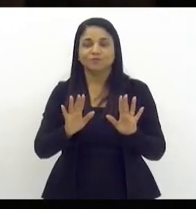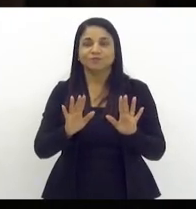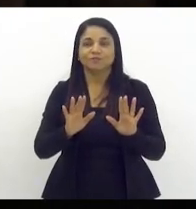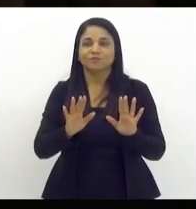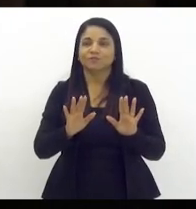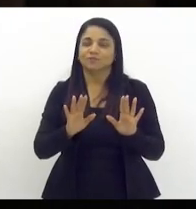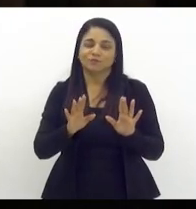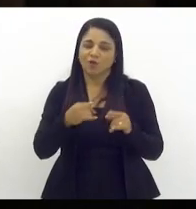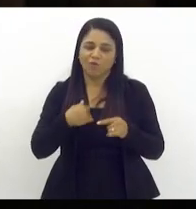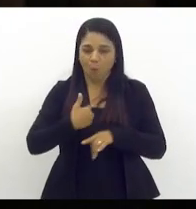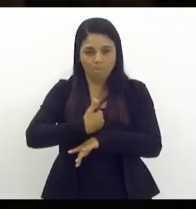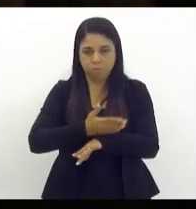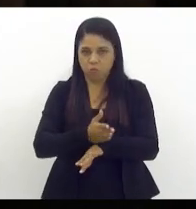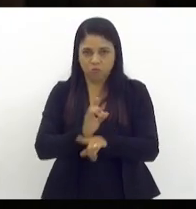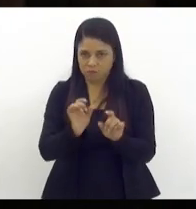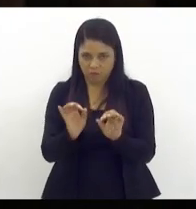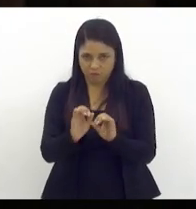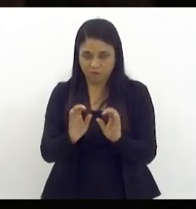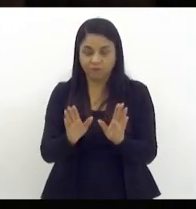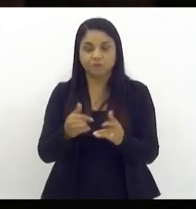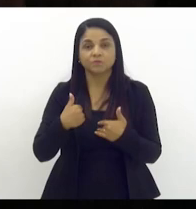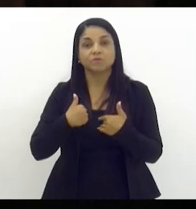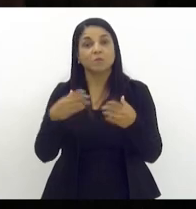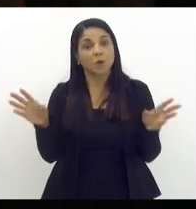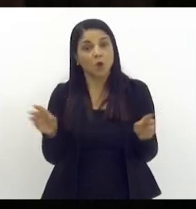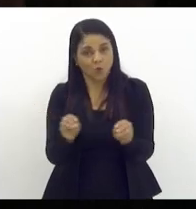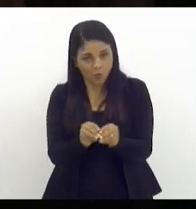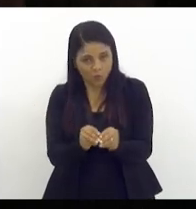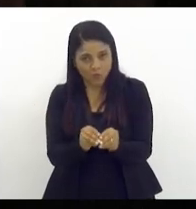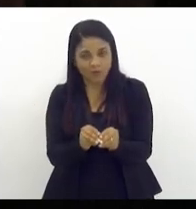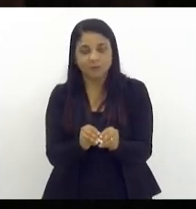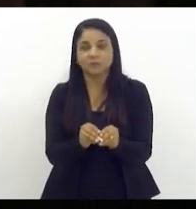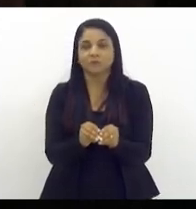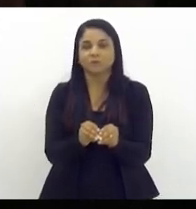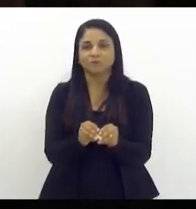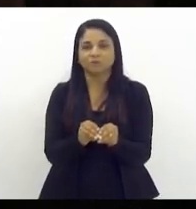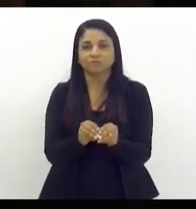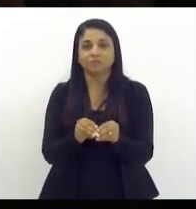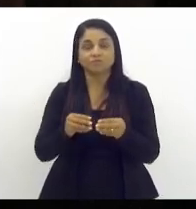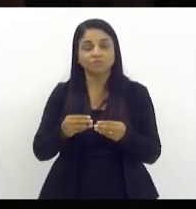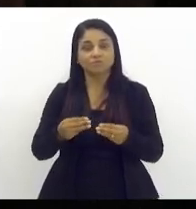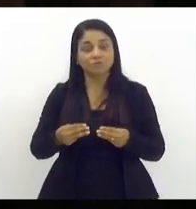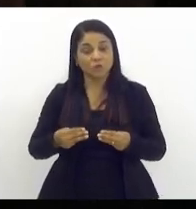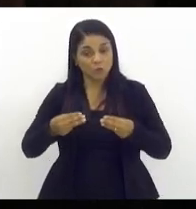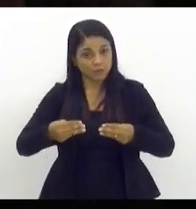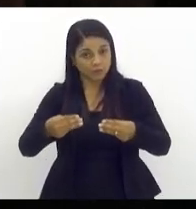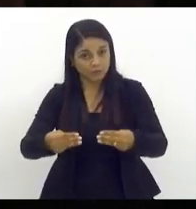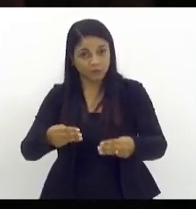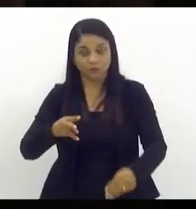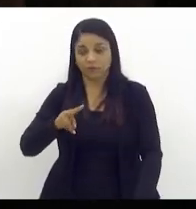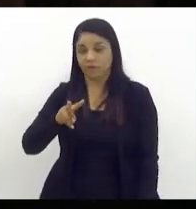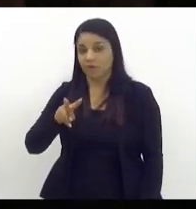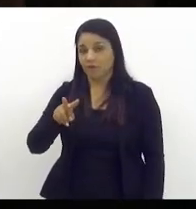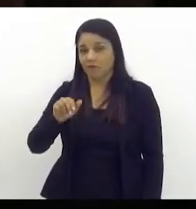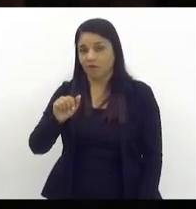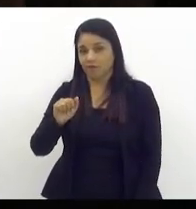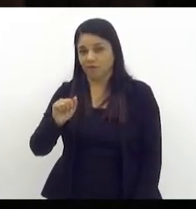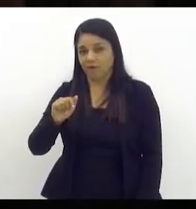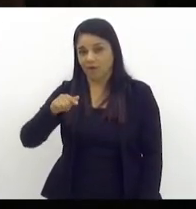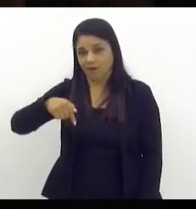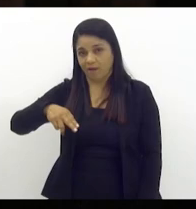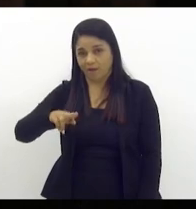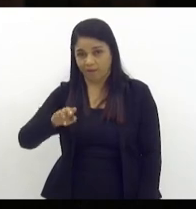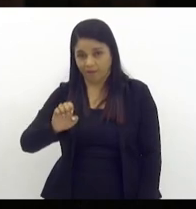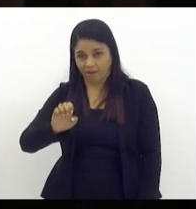essa generosidade. Mas então, para concluir, o ministro Fachin, sobre este